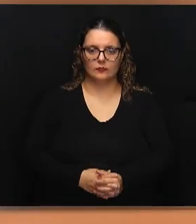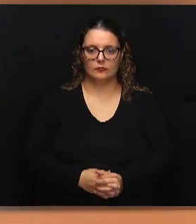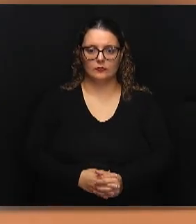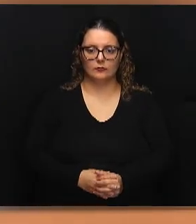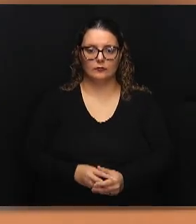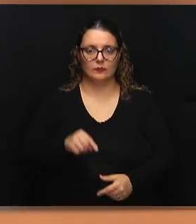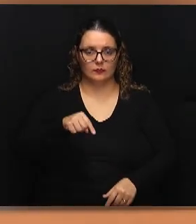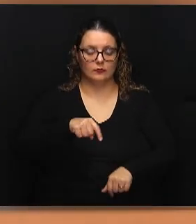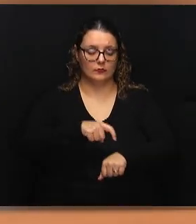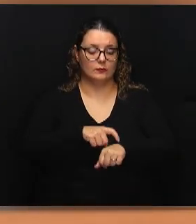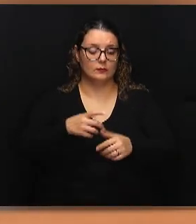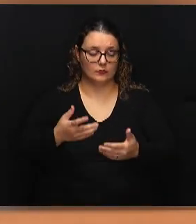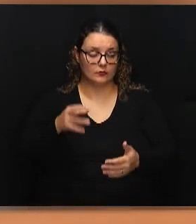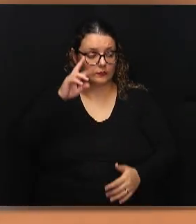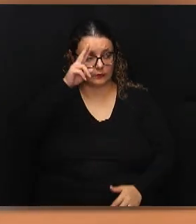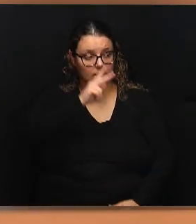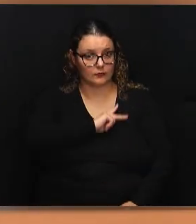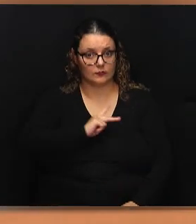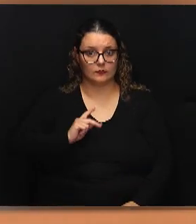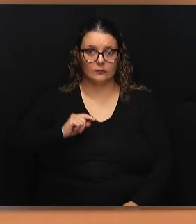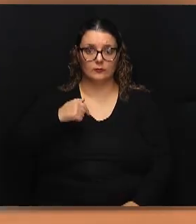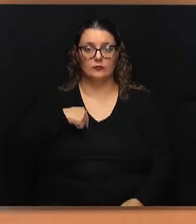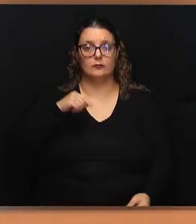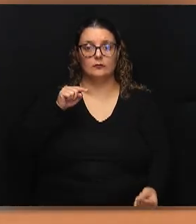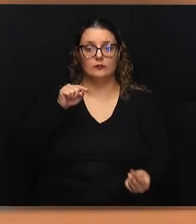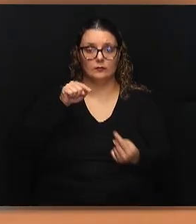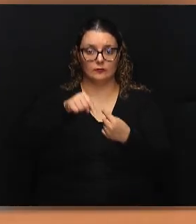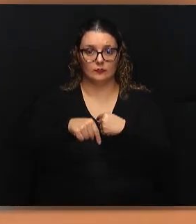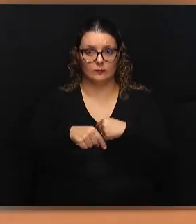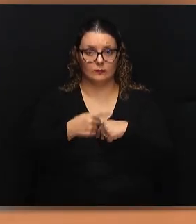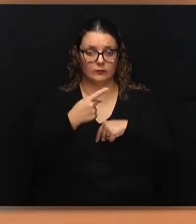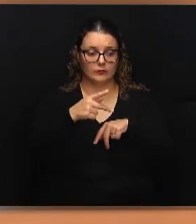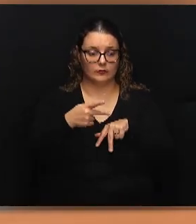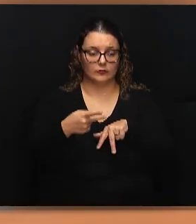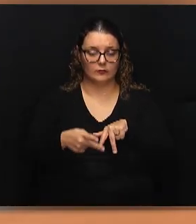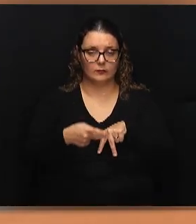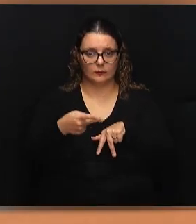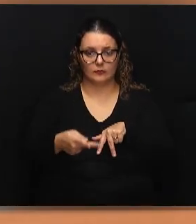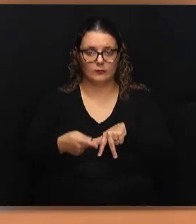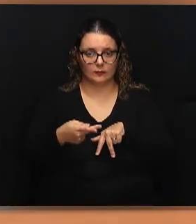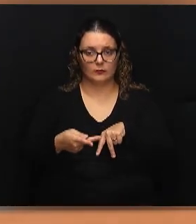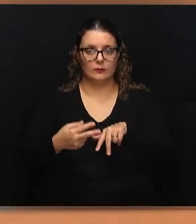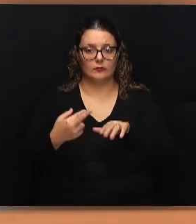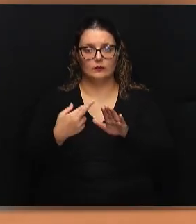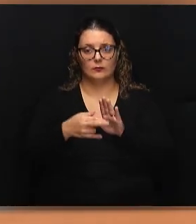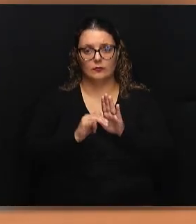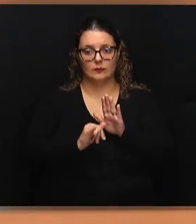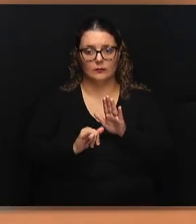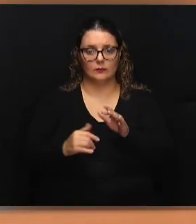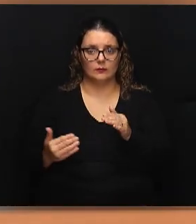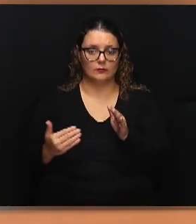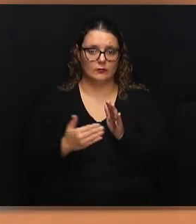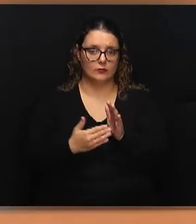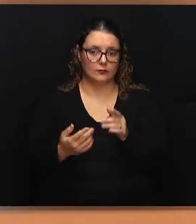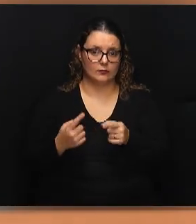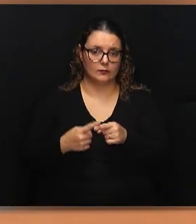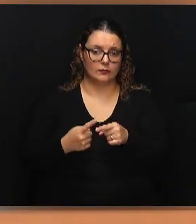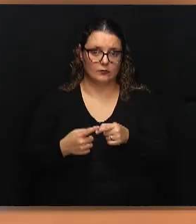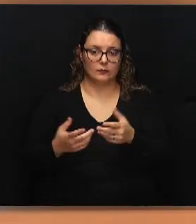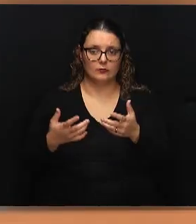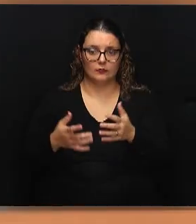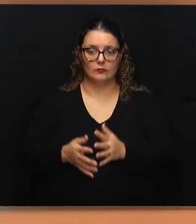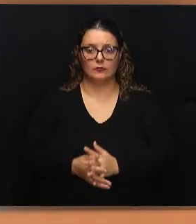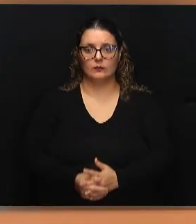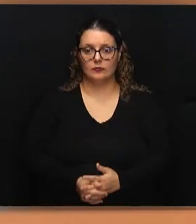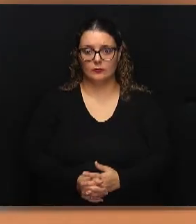Nessa ocasião, senhor presidente, eu vou contrário ao parecer do senhor, até mesmo porque eu gostaria até de